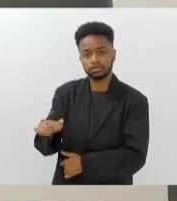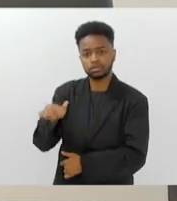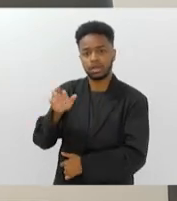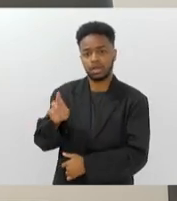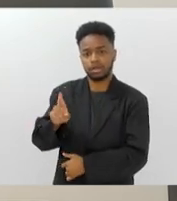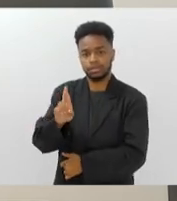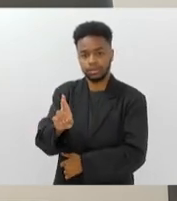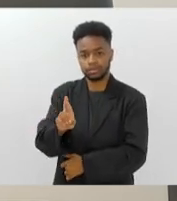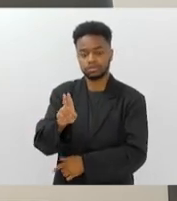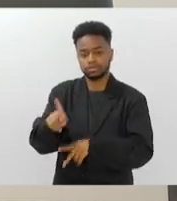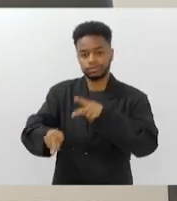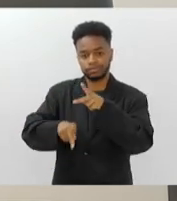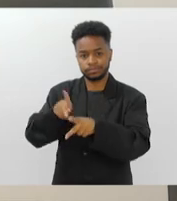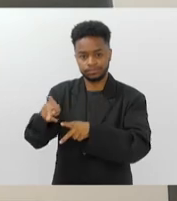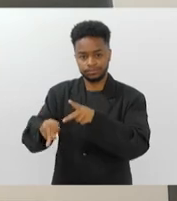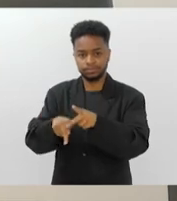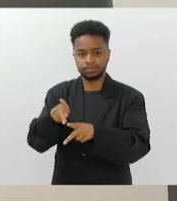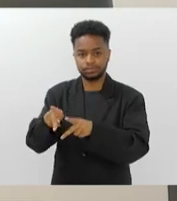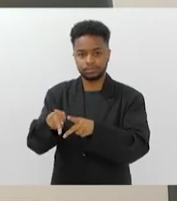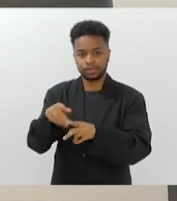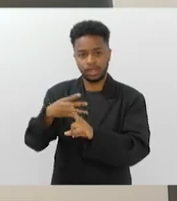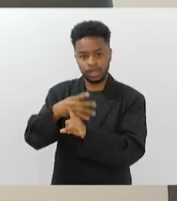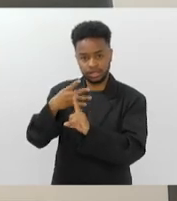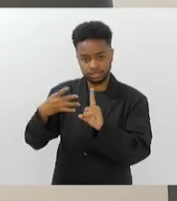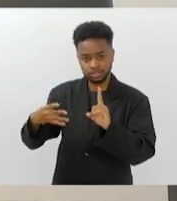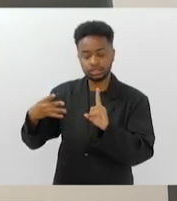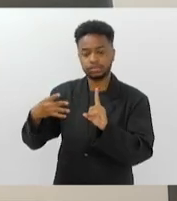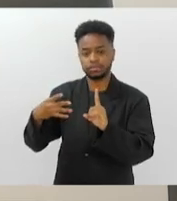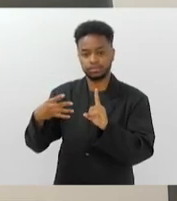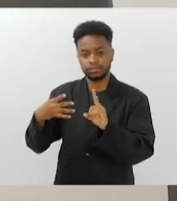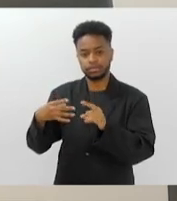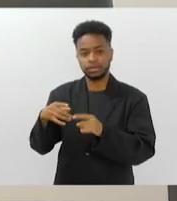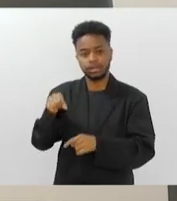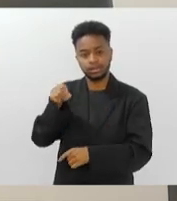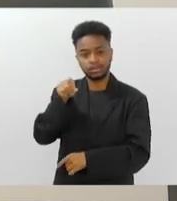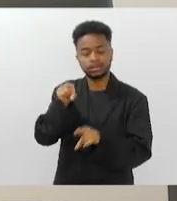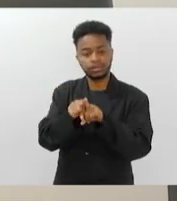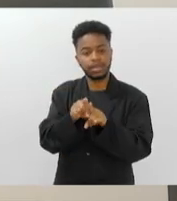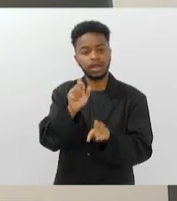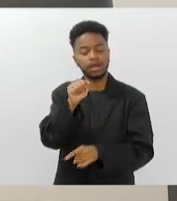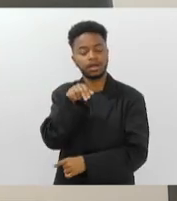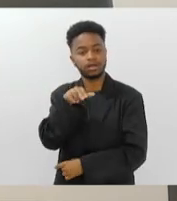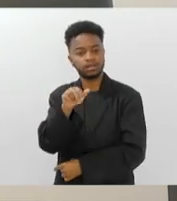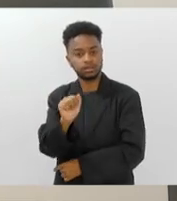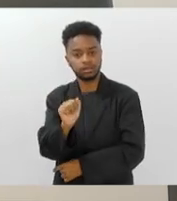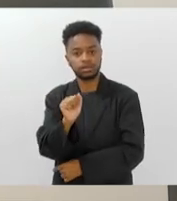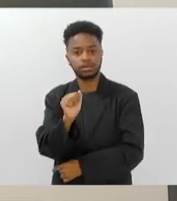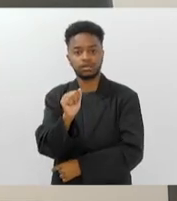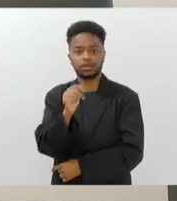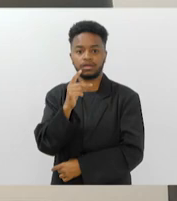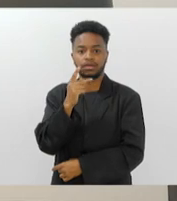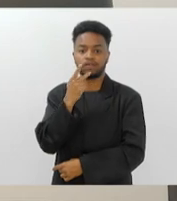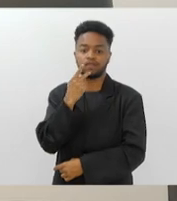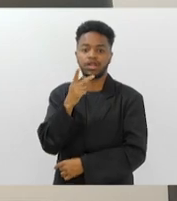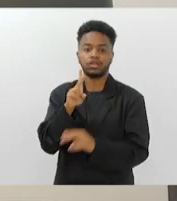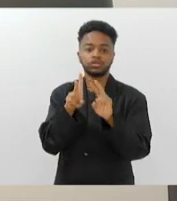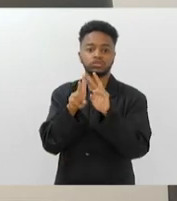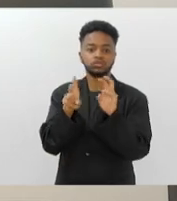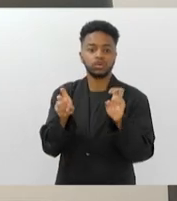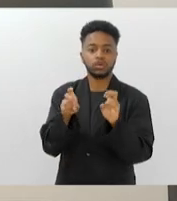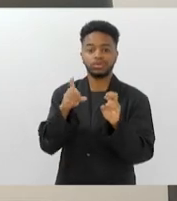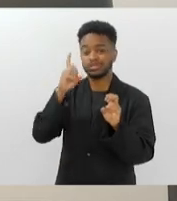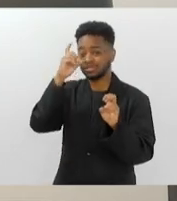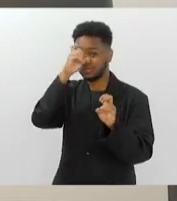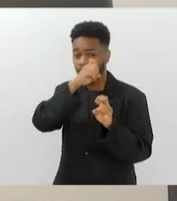representação da população LGBT que mais da Ana que fala da da da fala da dificuldade da